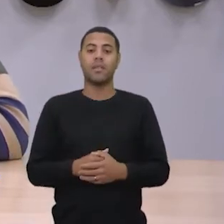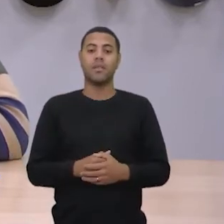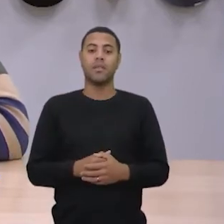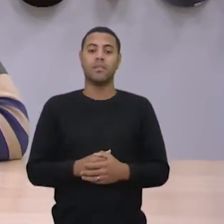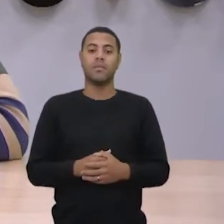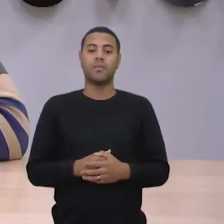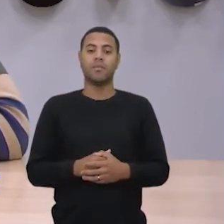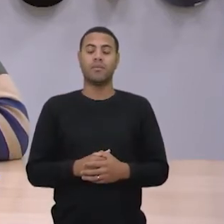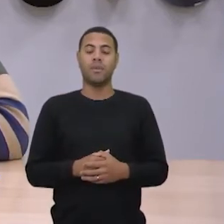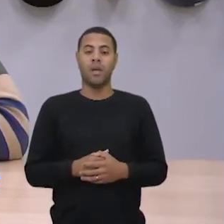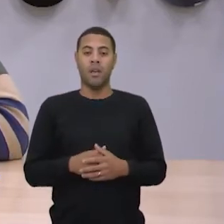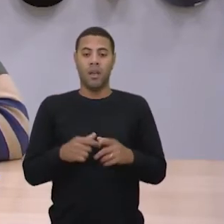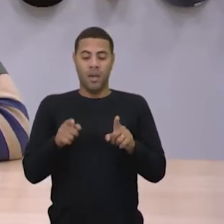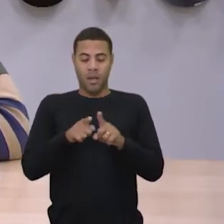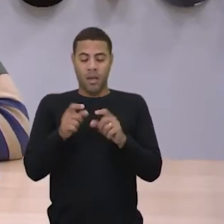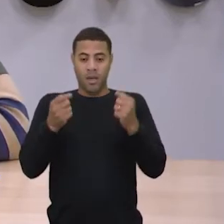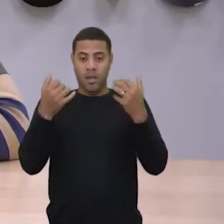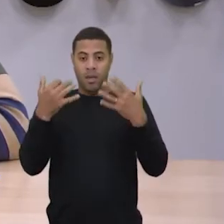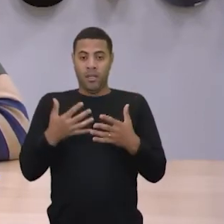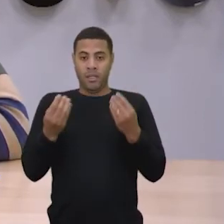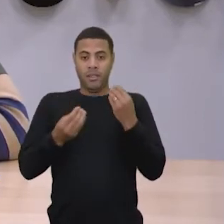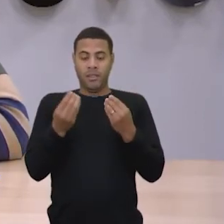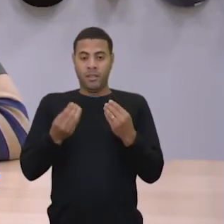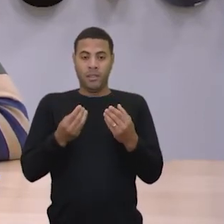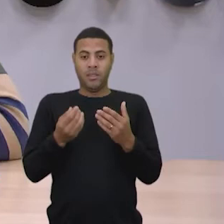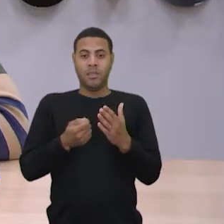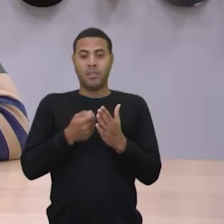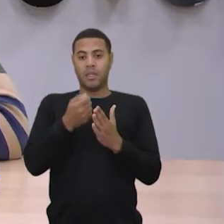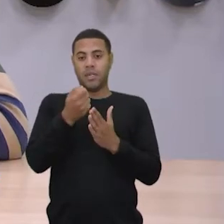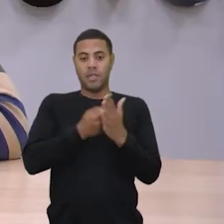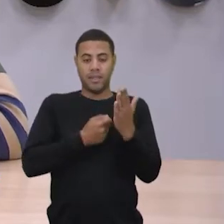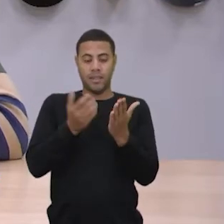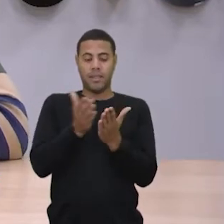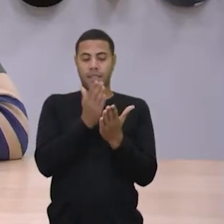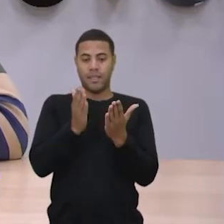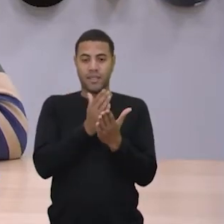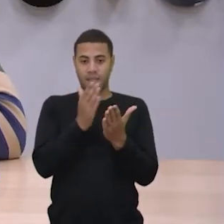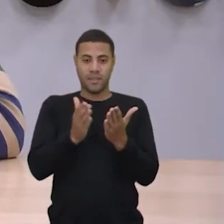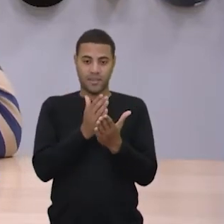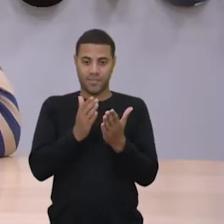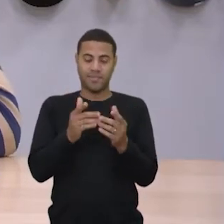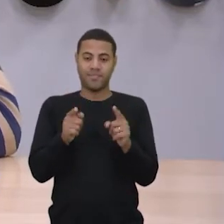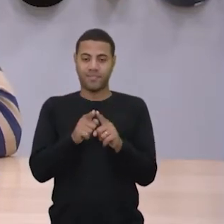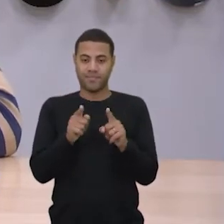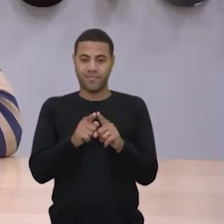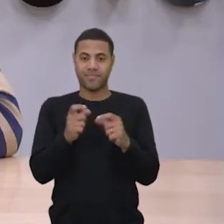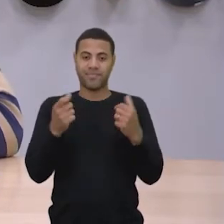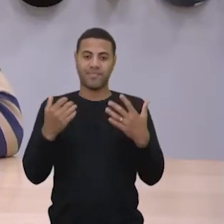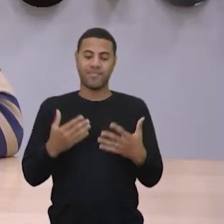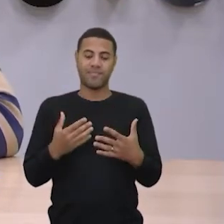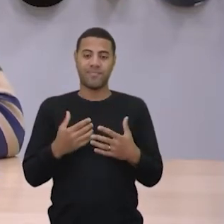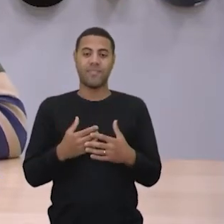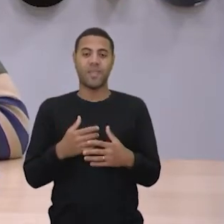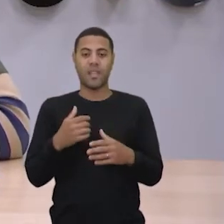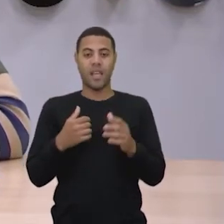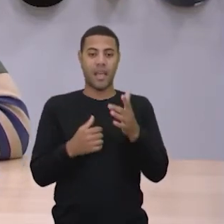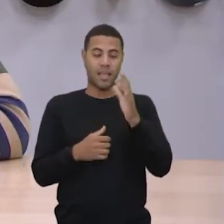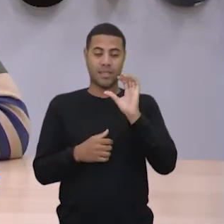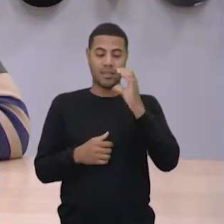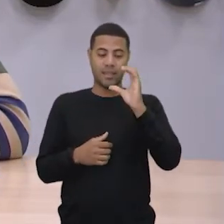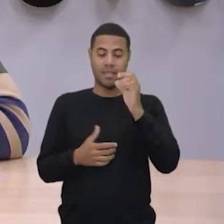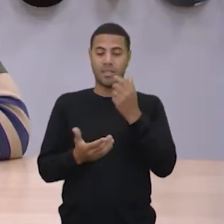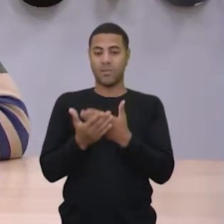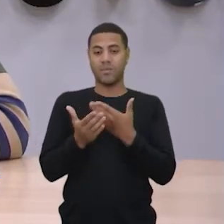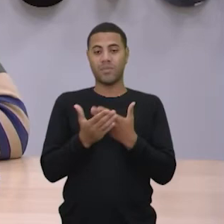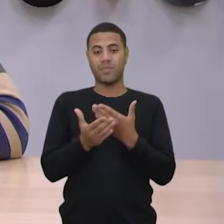ainda das anotações ali dos caderninhos de Nikola Tesla, polêmico e controverso cientista ali, que